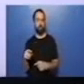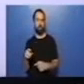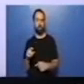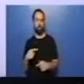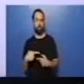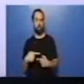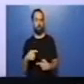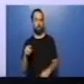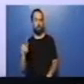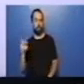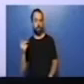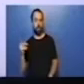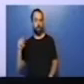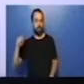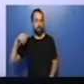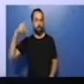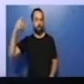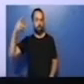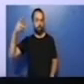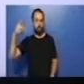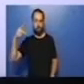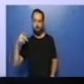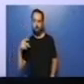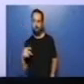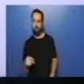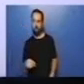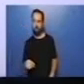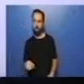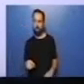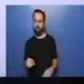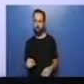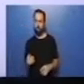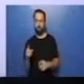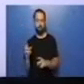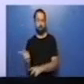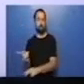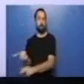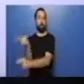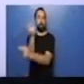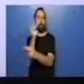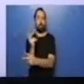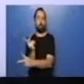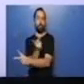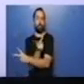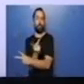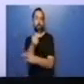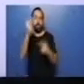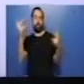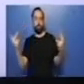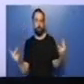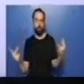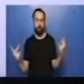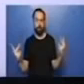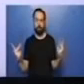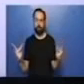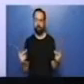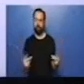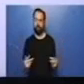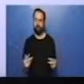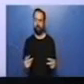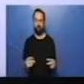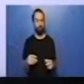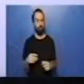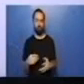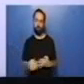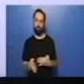quadrado. Eu vou trocar os dois de lado ao mesmo tempo. O 48 e o h quadrado não